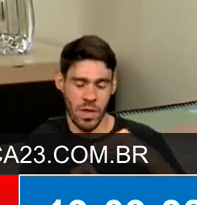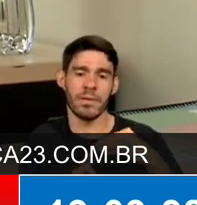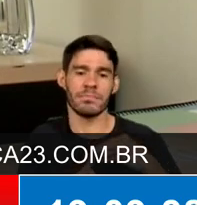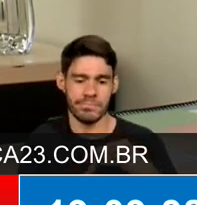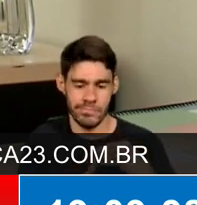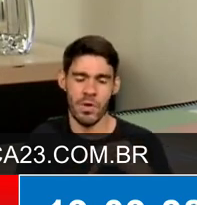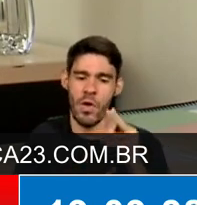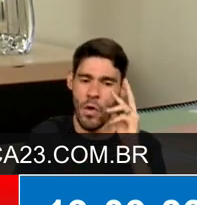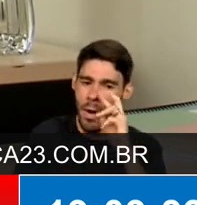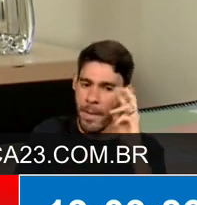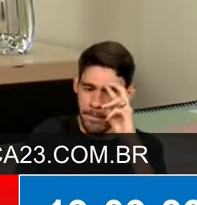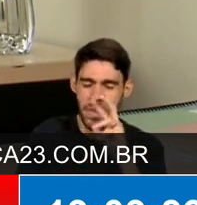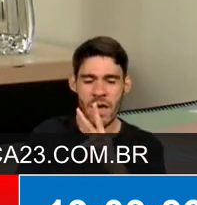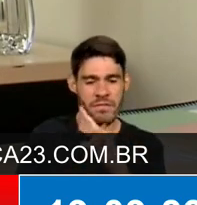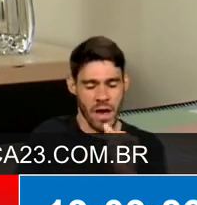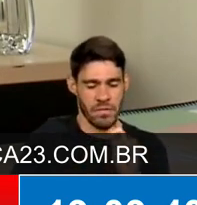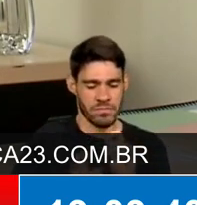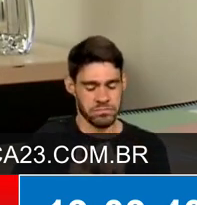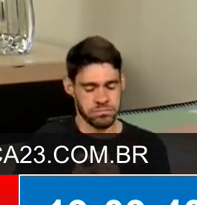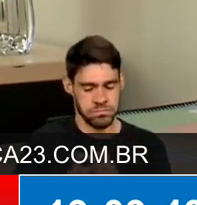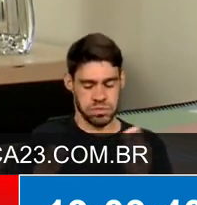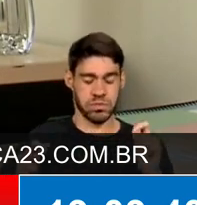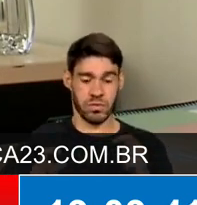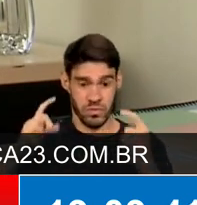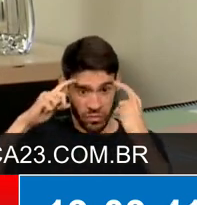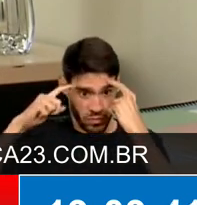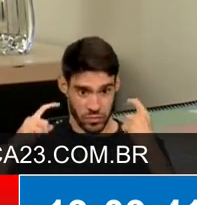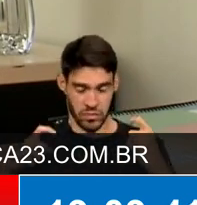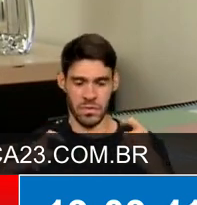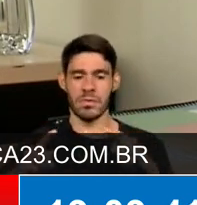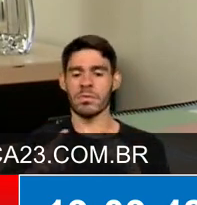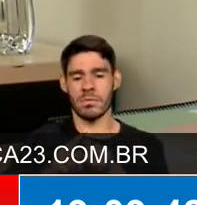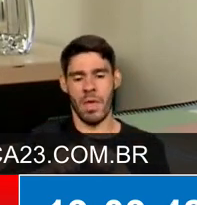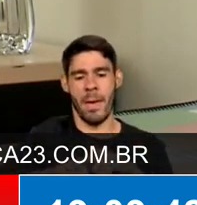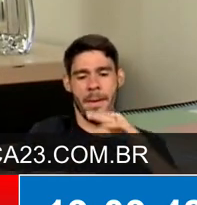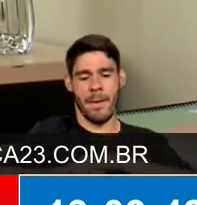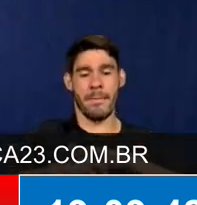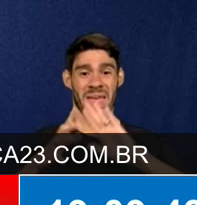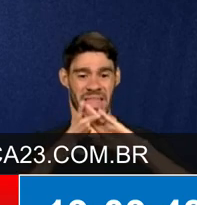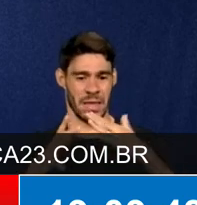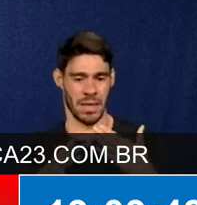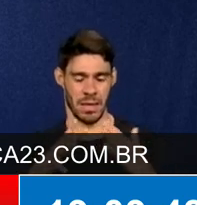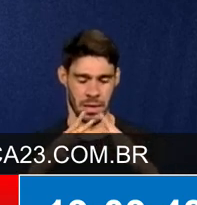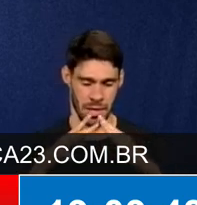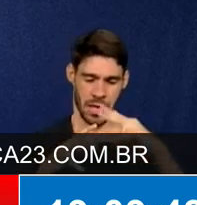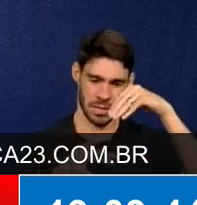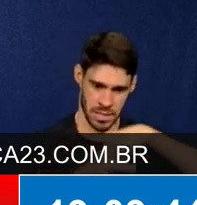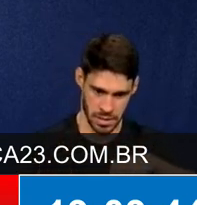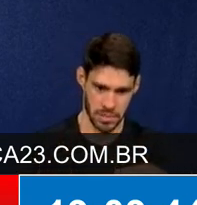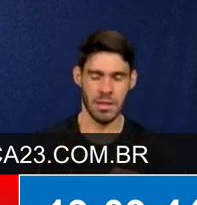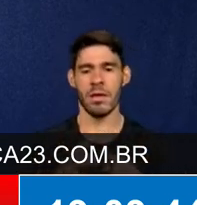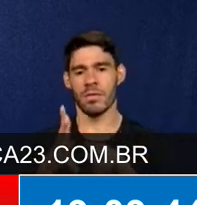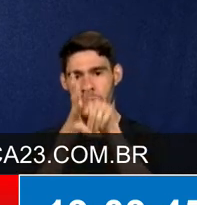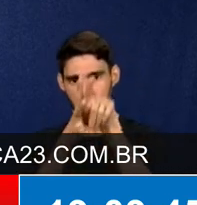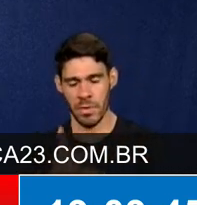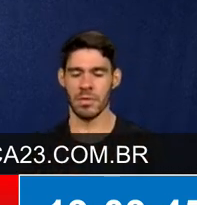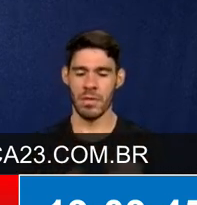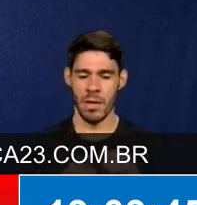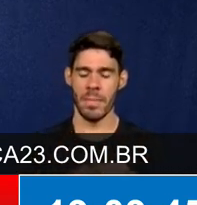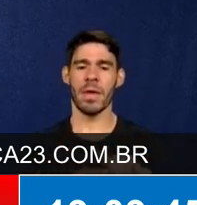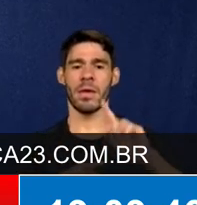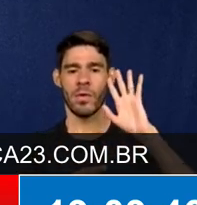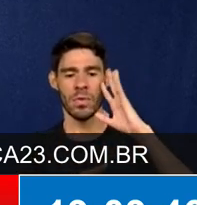a gente vai observar que grande parte dessa violência, ela está dentro de casa. O levantamento também mostra